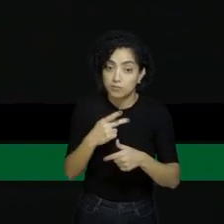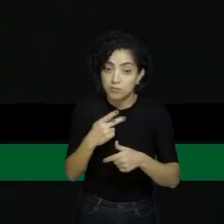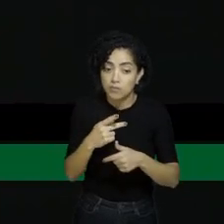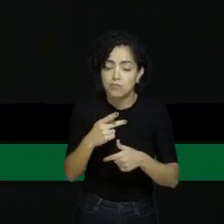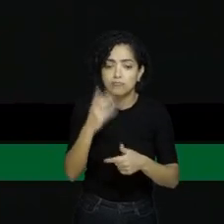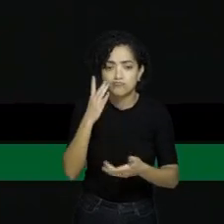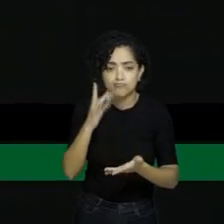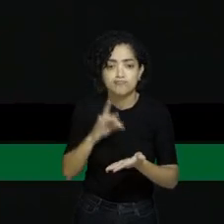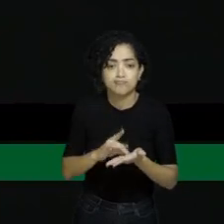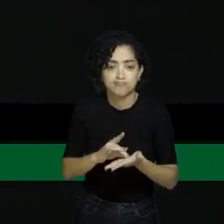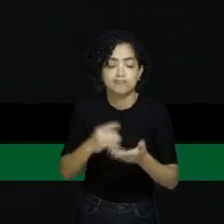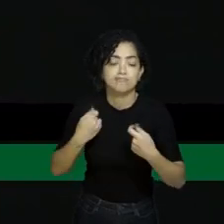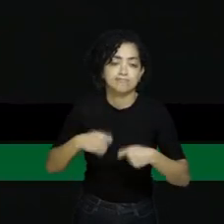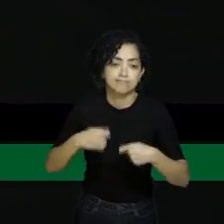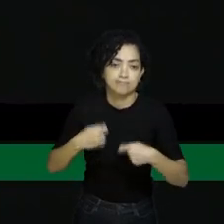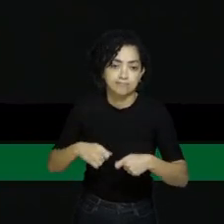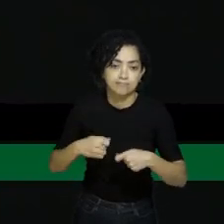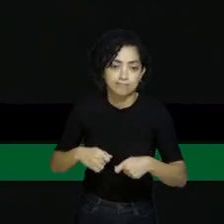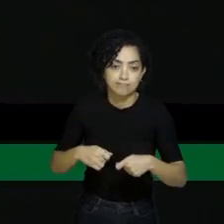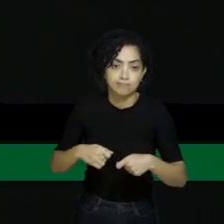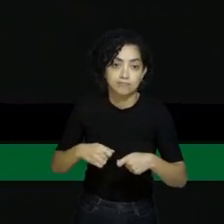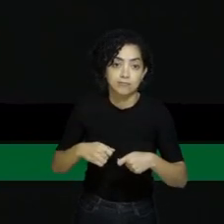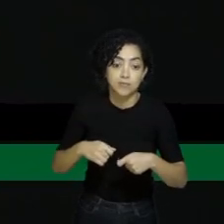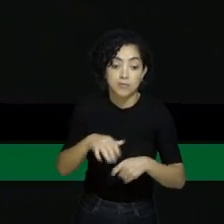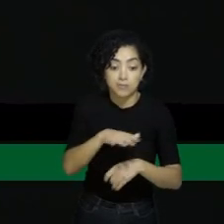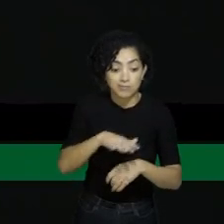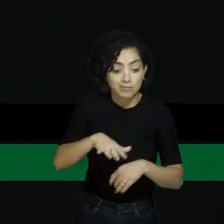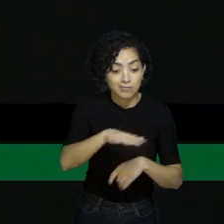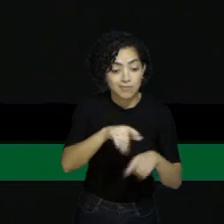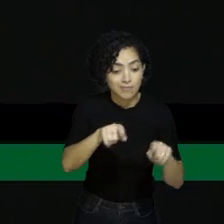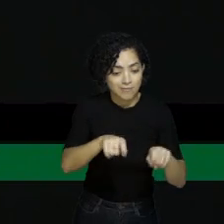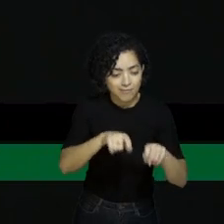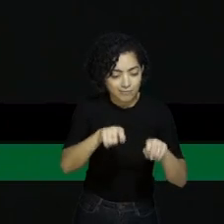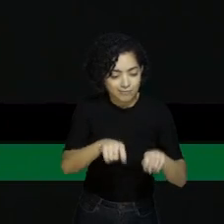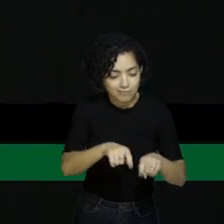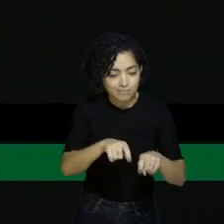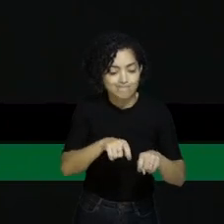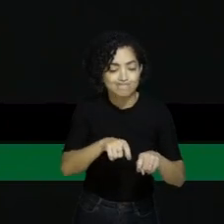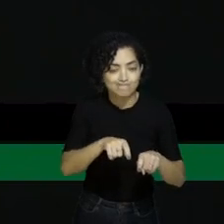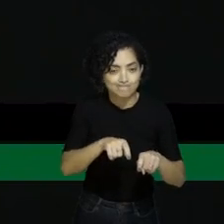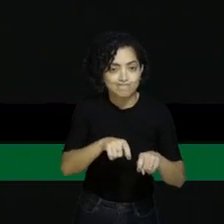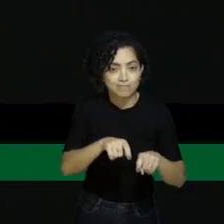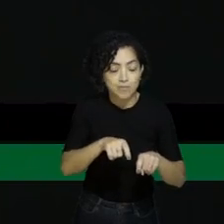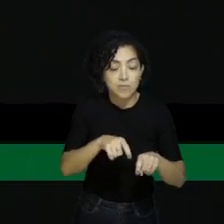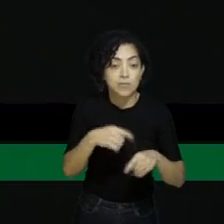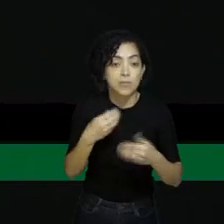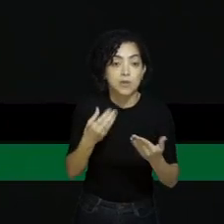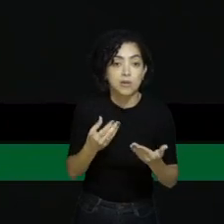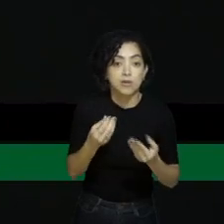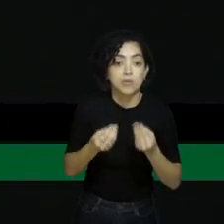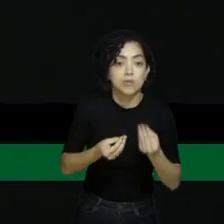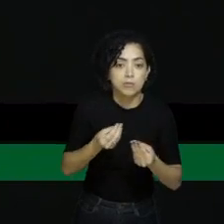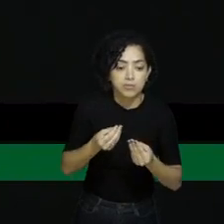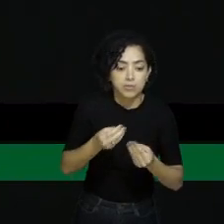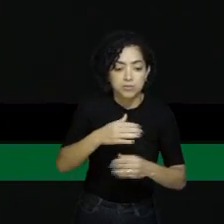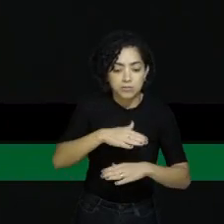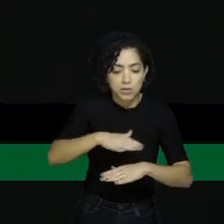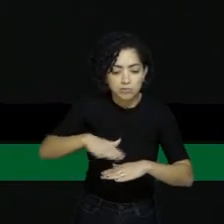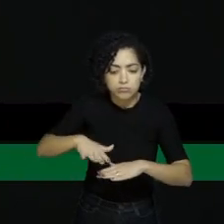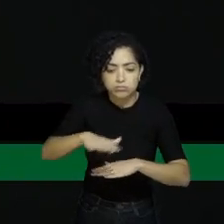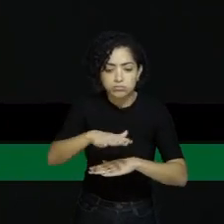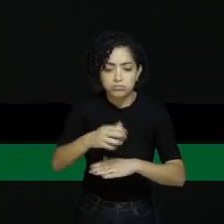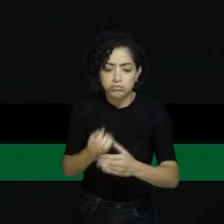reconhecido. E o trabalho das mulheres no campo centralmente se dá através dos quintais produtivos.